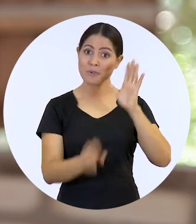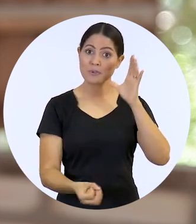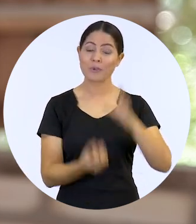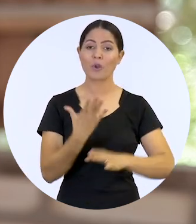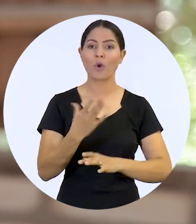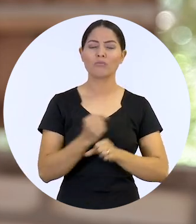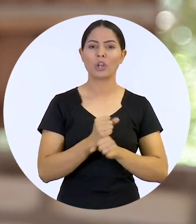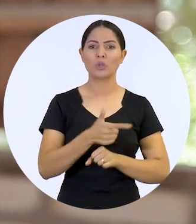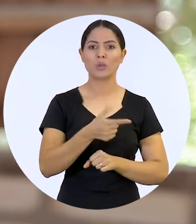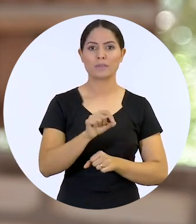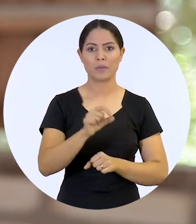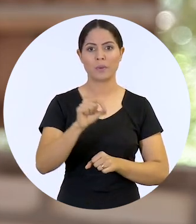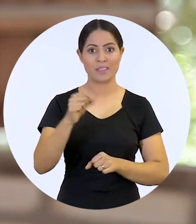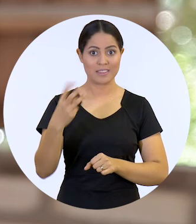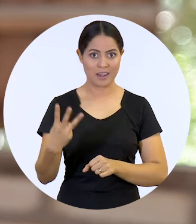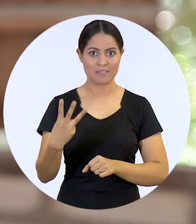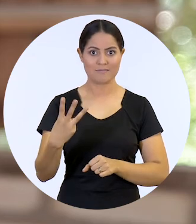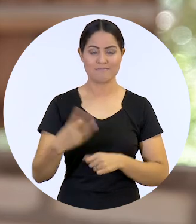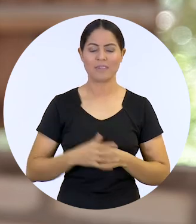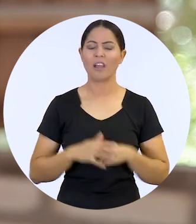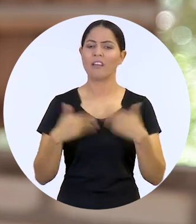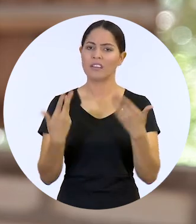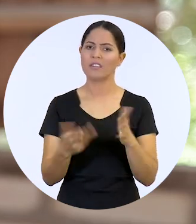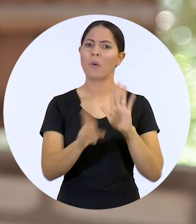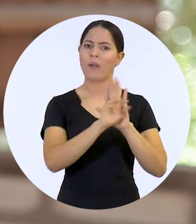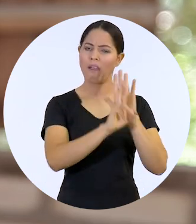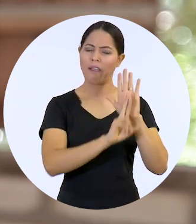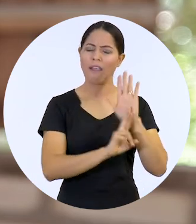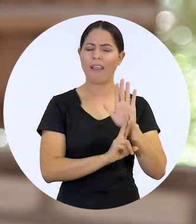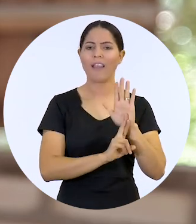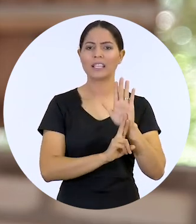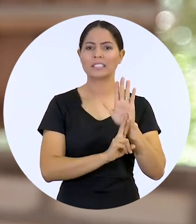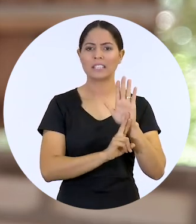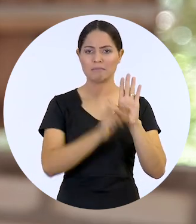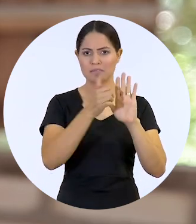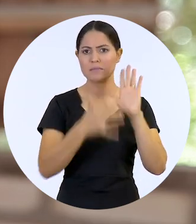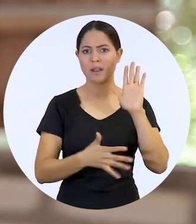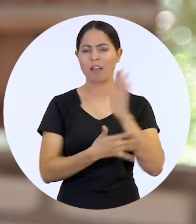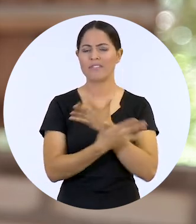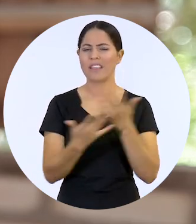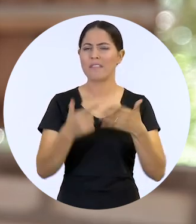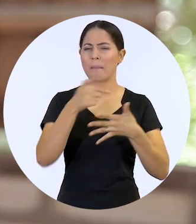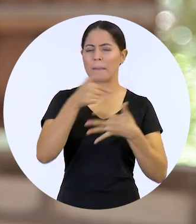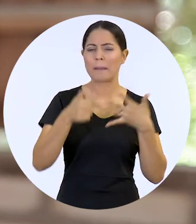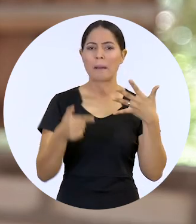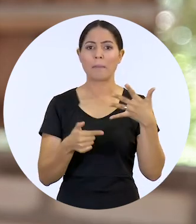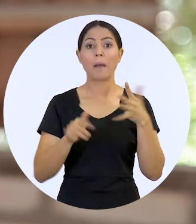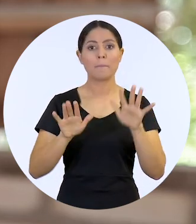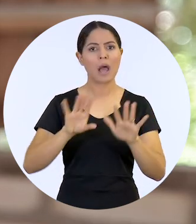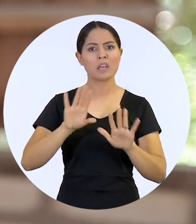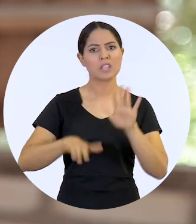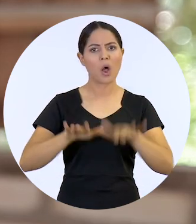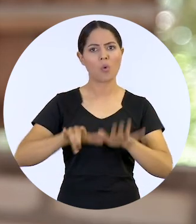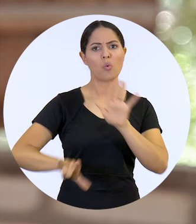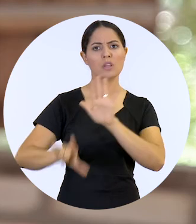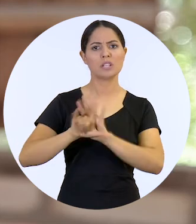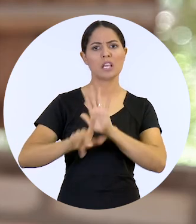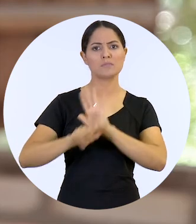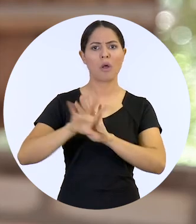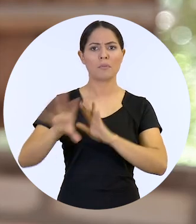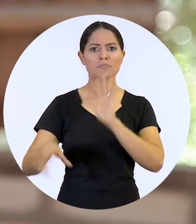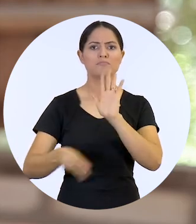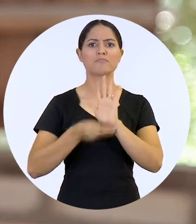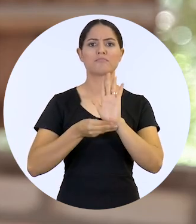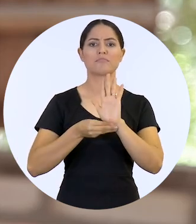entrou em vigência a partir de 2003. Então as nossas regras básicas são essas, sendo que elas são complementadas com algumas